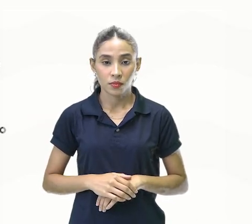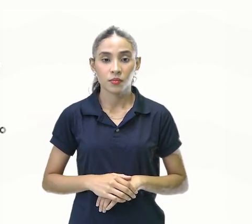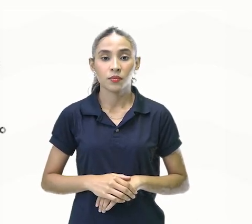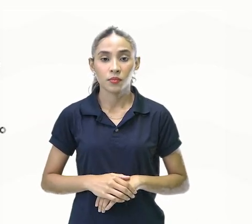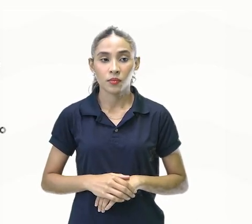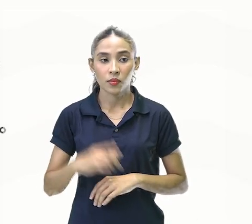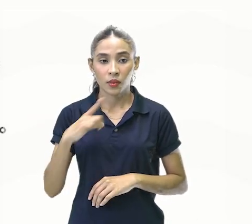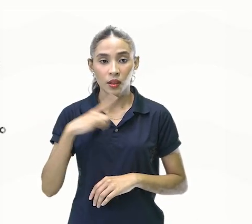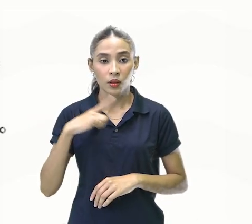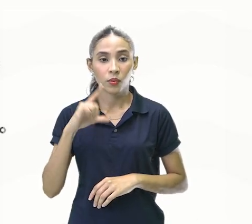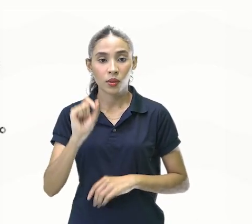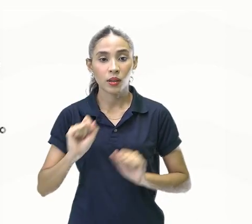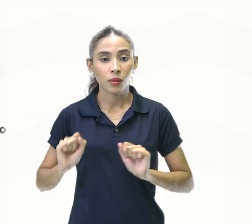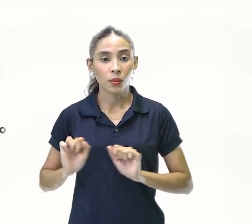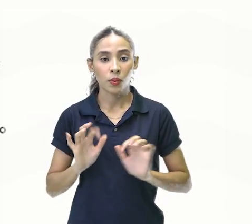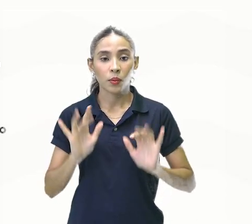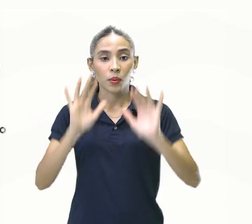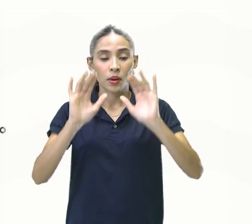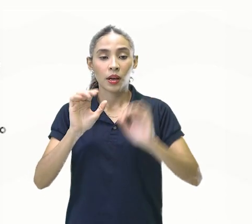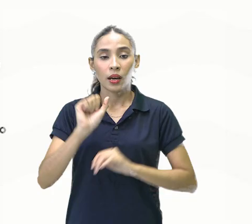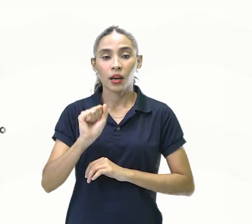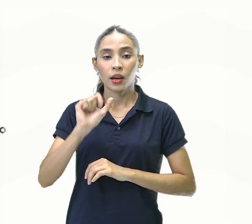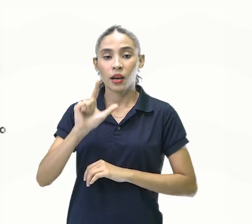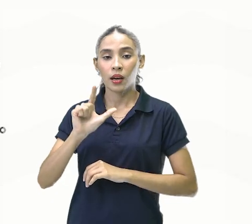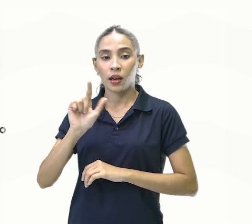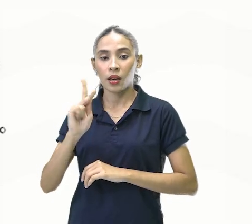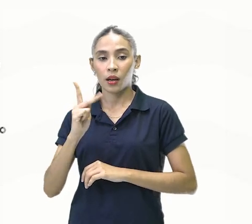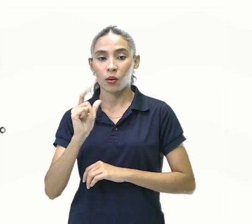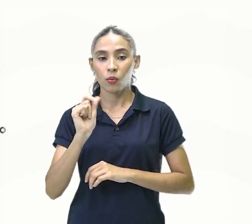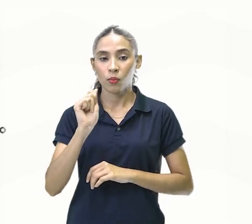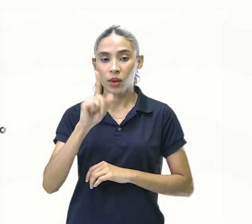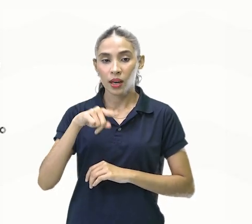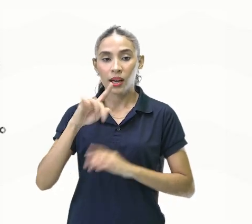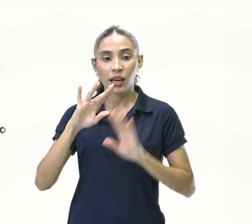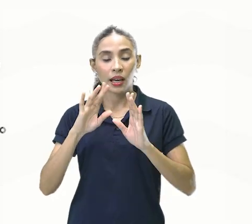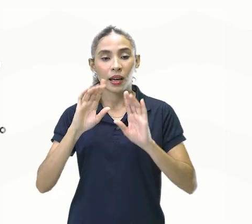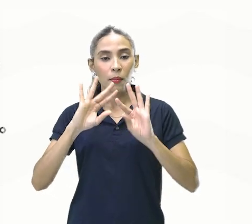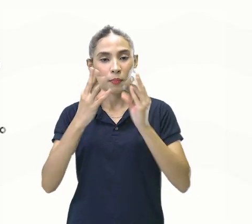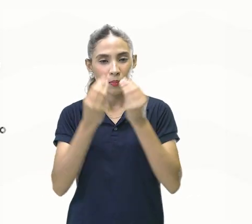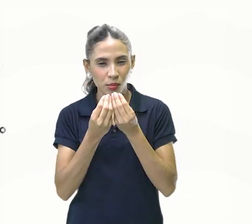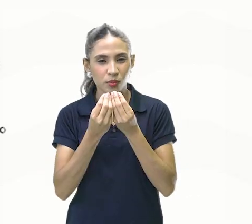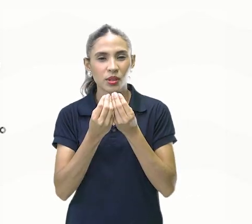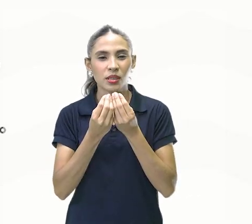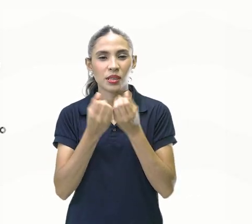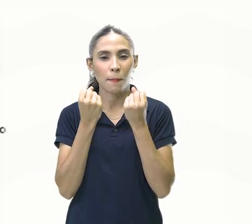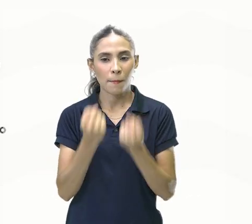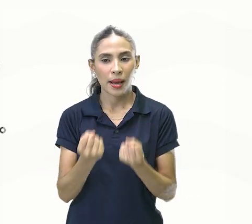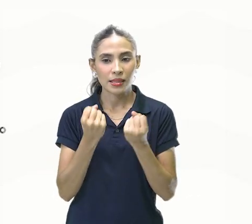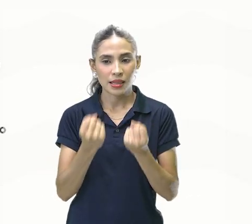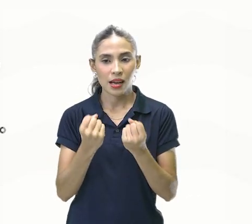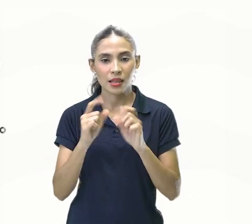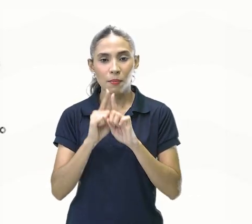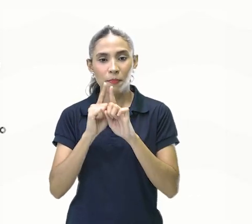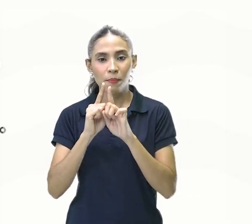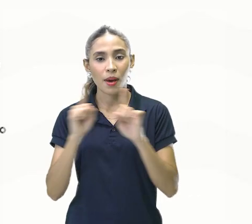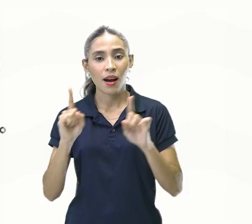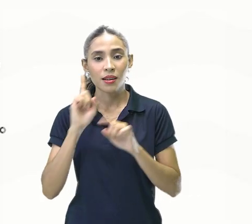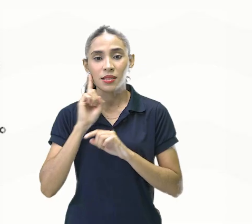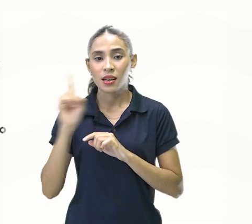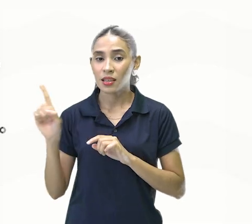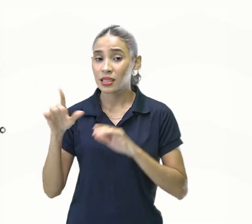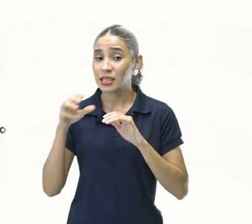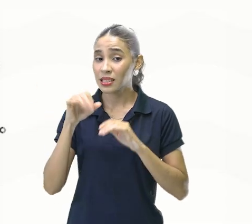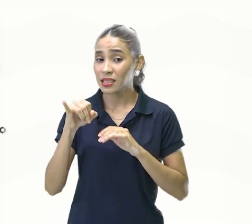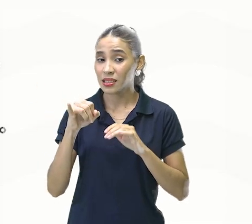eu tenho que as emissões alfa são partículas pesadas, só que elas, como